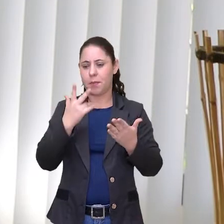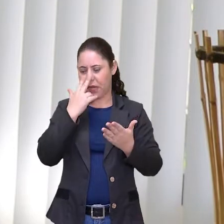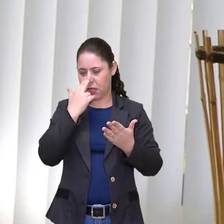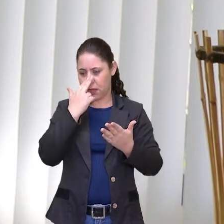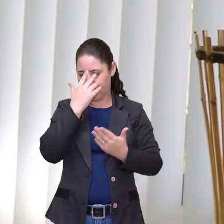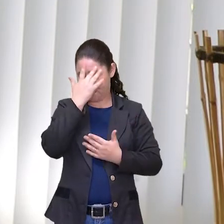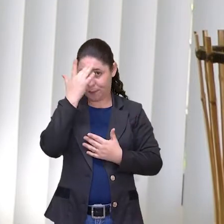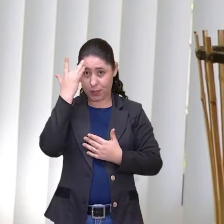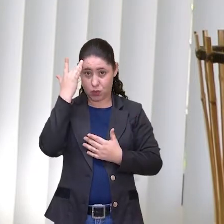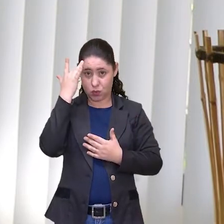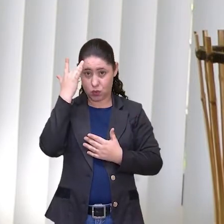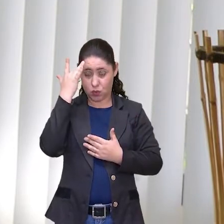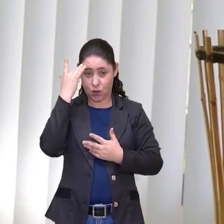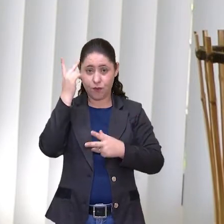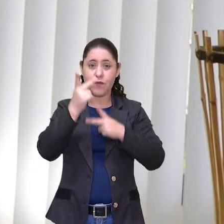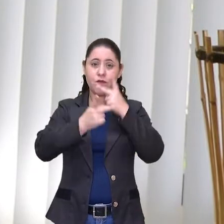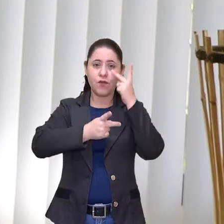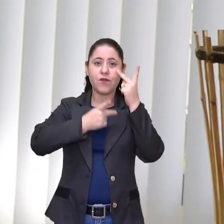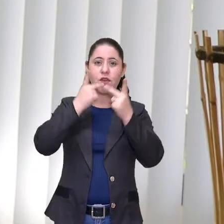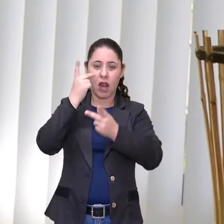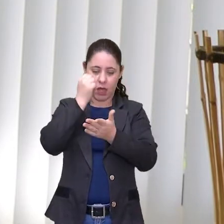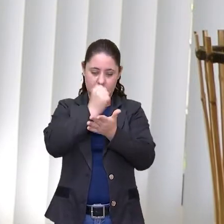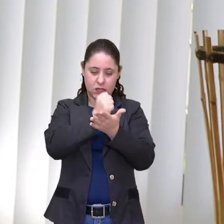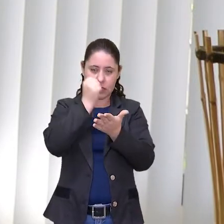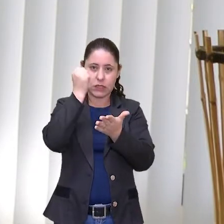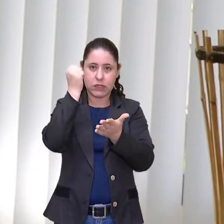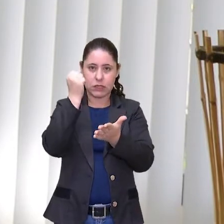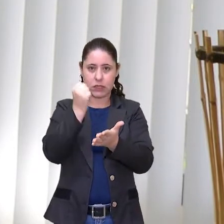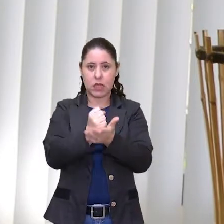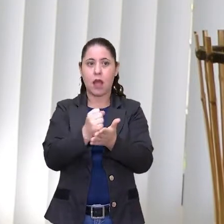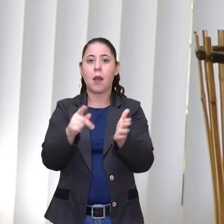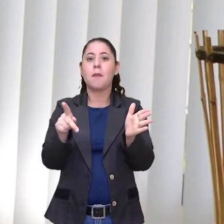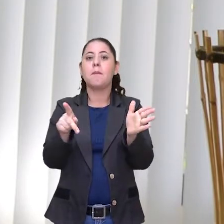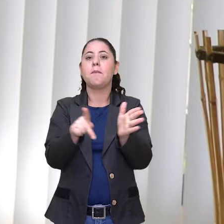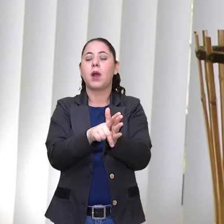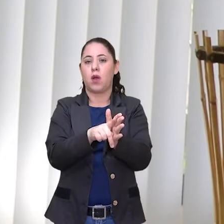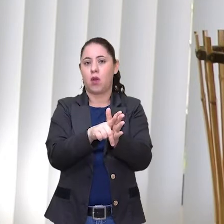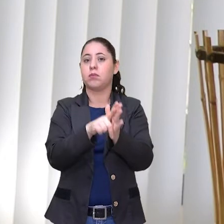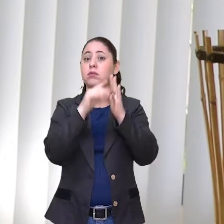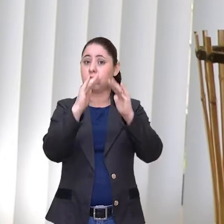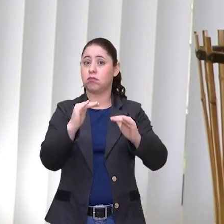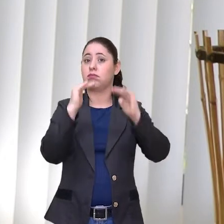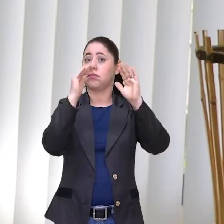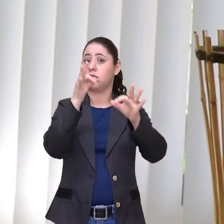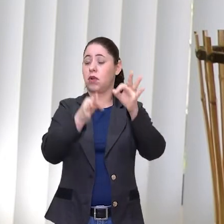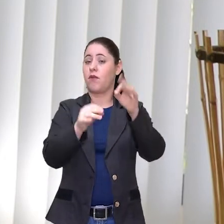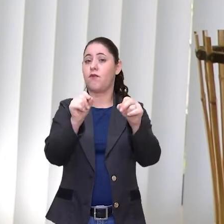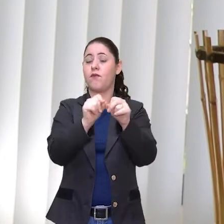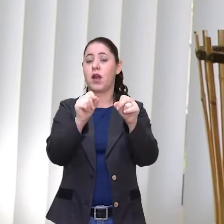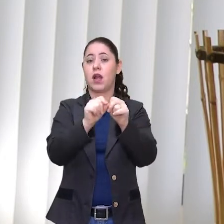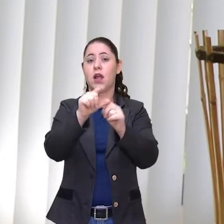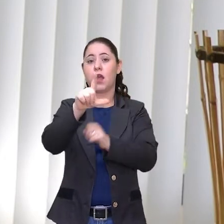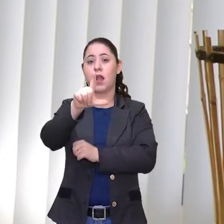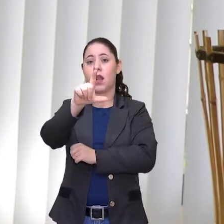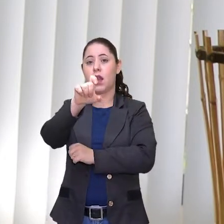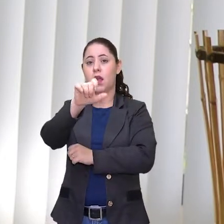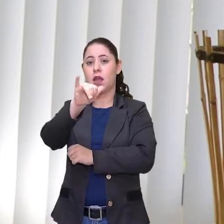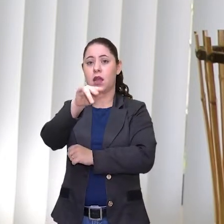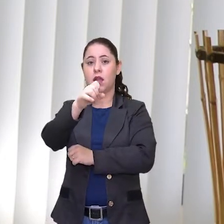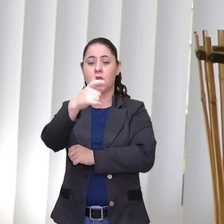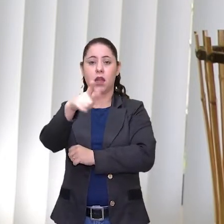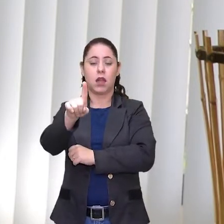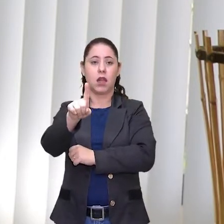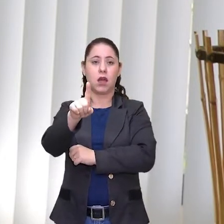incomum pessoas dizerem que estão credenciadas no nosso tribunal ou que fazem leilões para